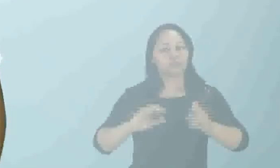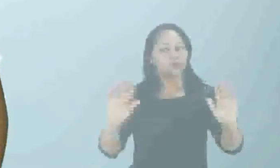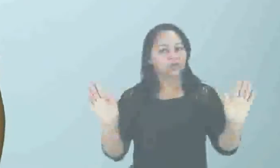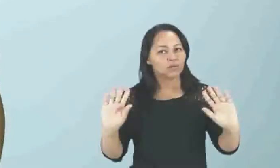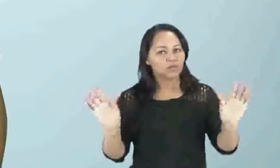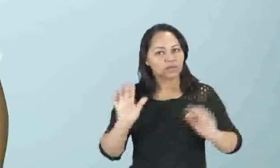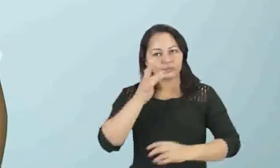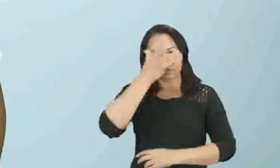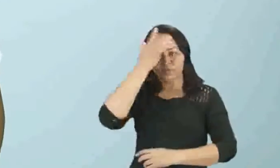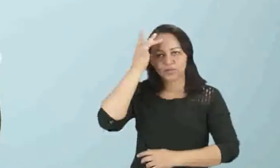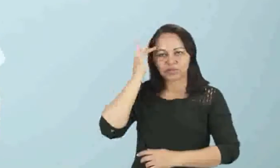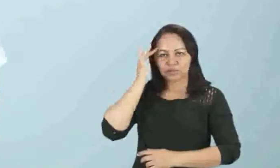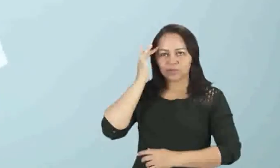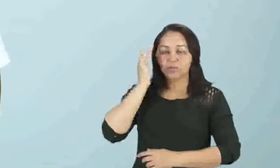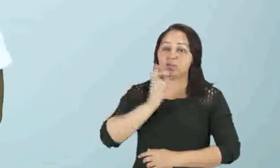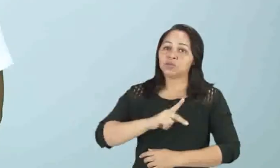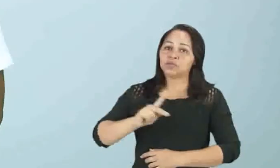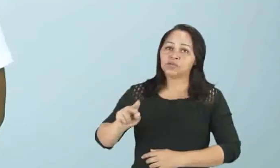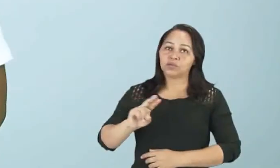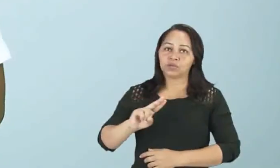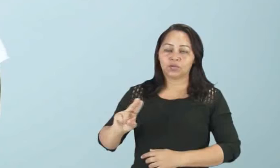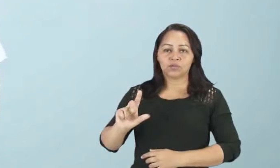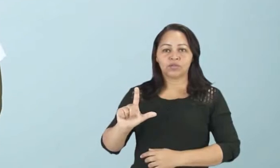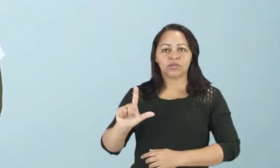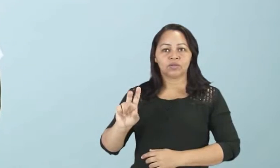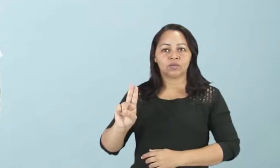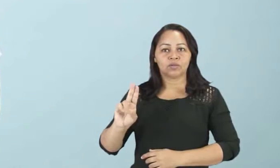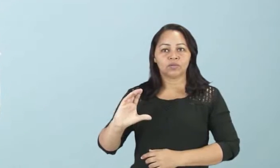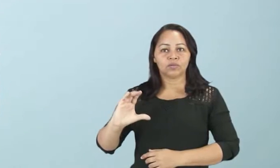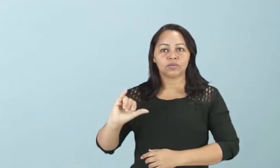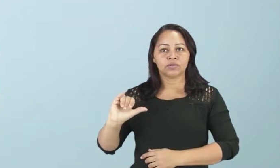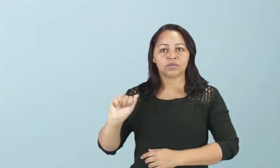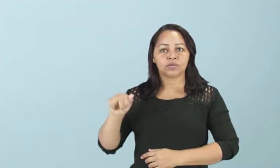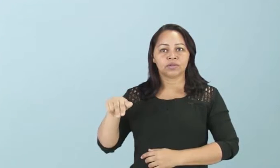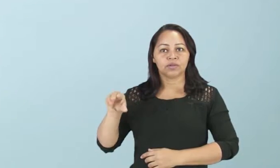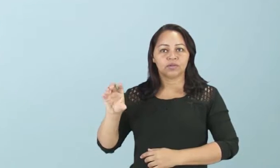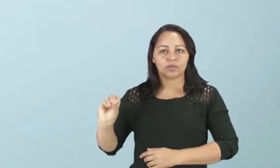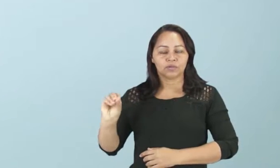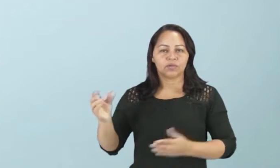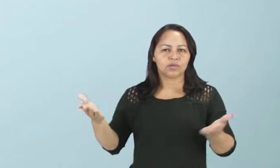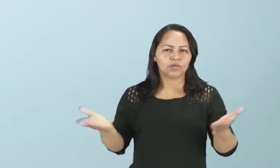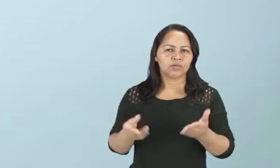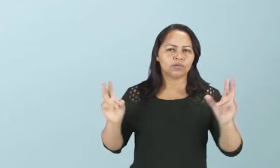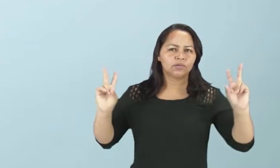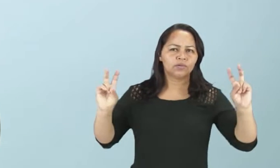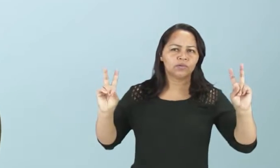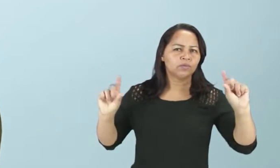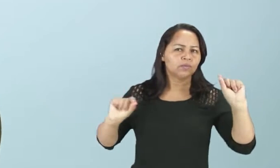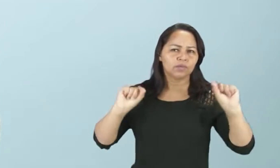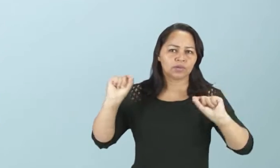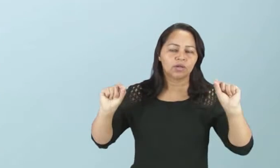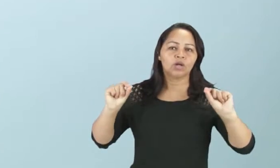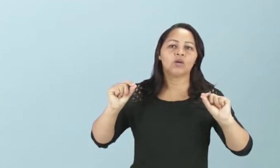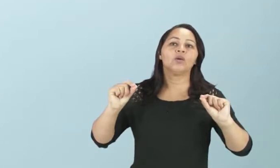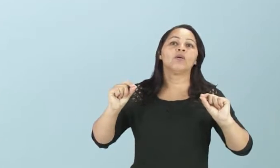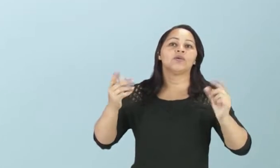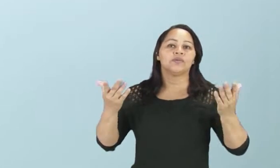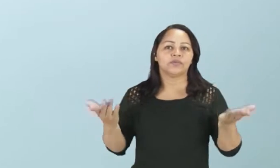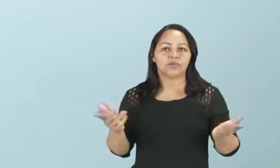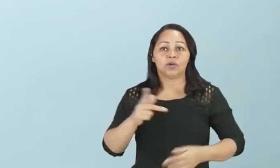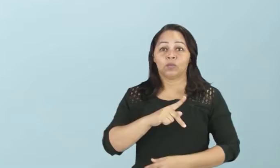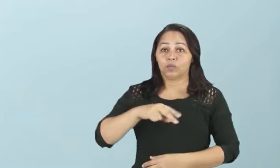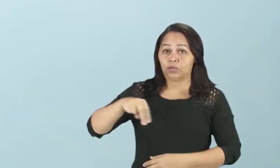Olá pessoal, eu sou o professor Luciano e hoje nós vamos falar sobre o papel dos pronomes,